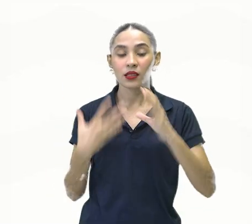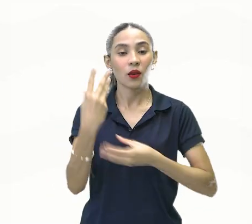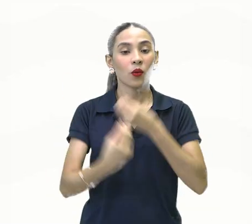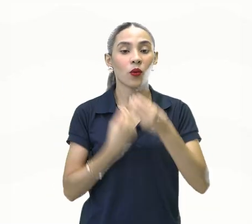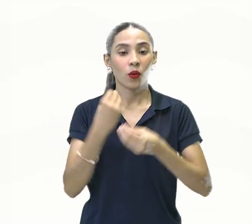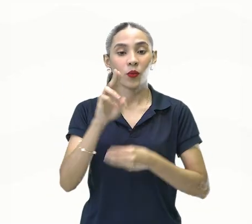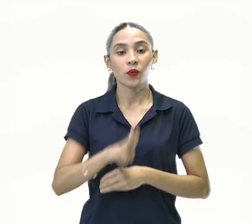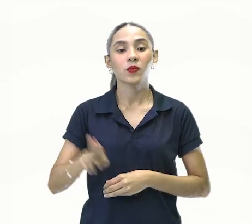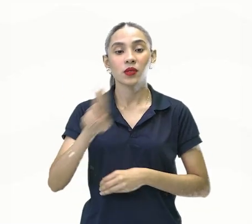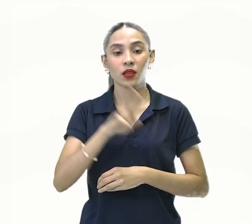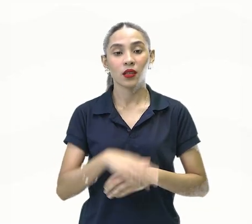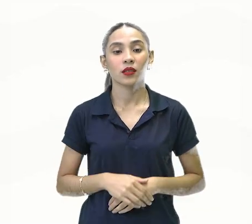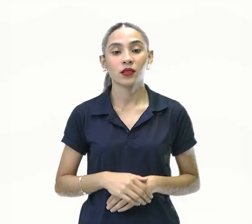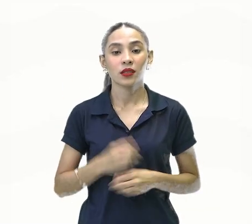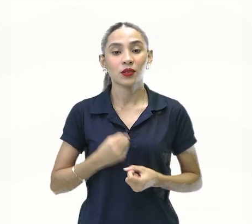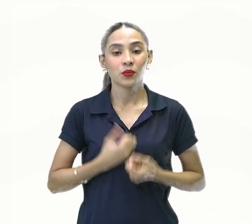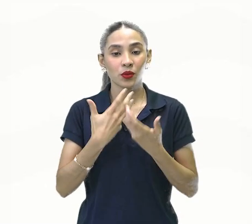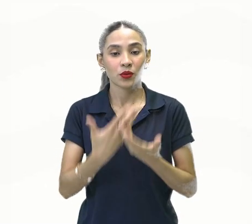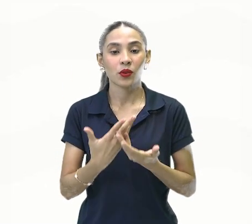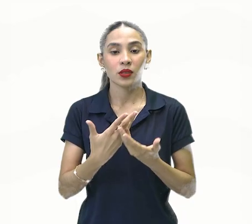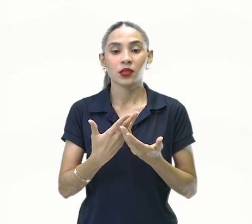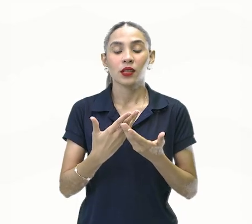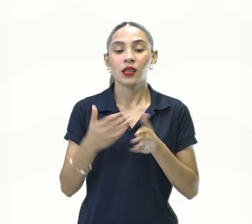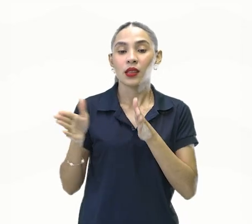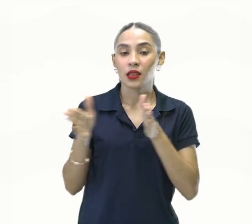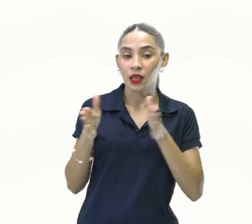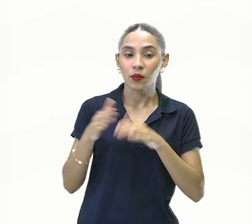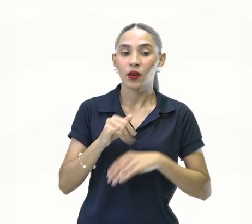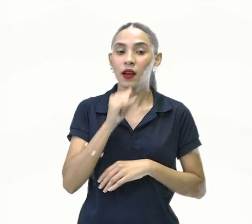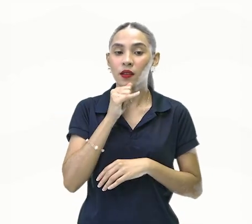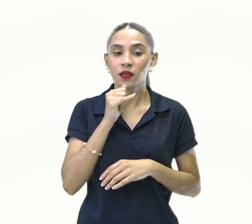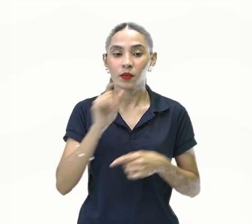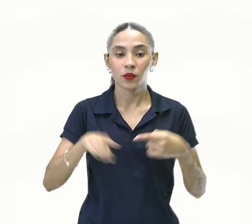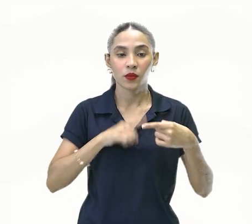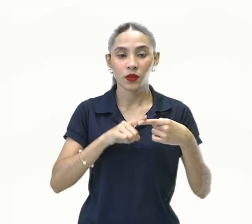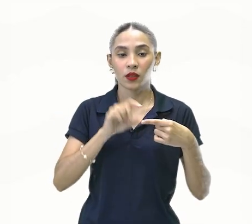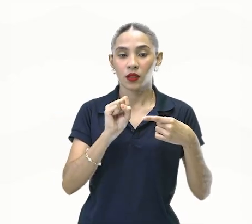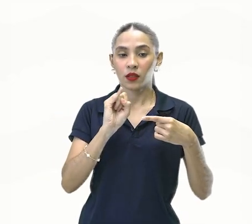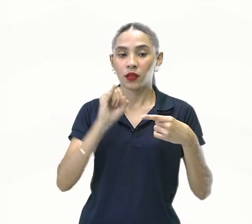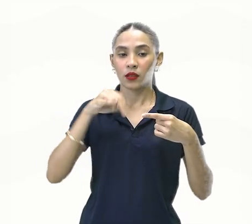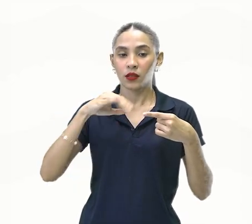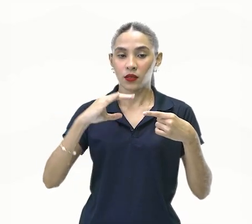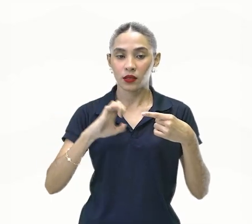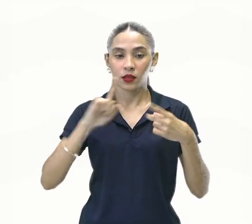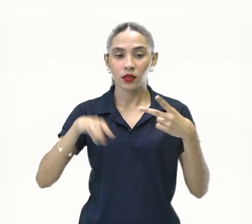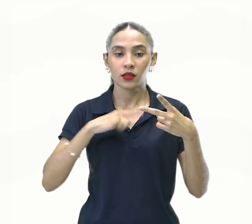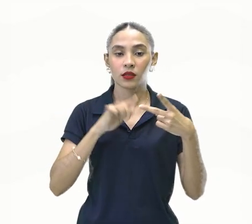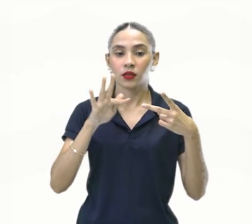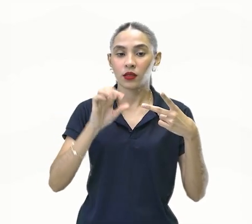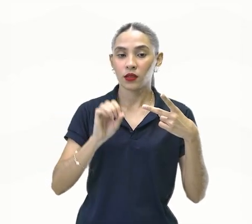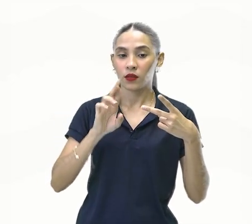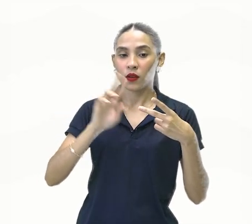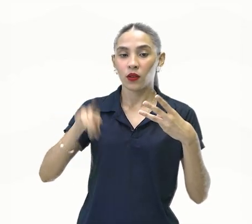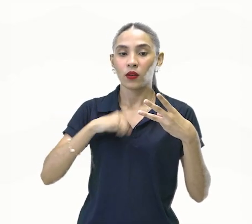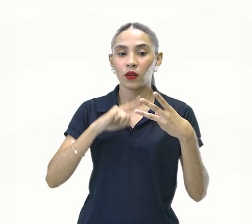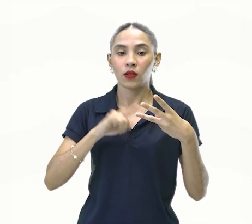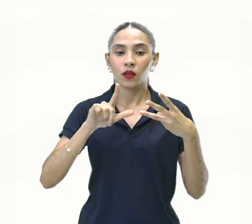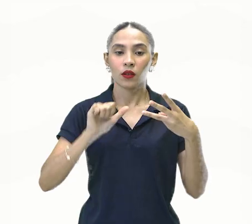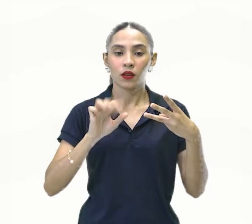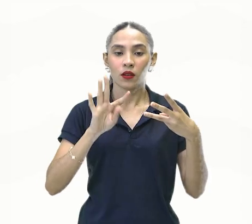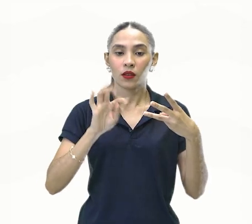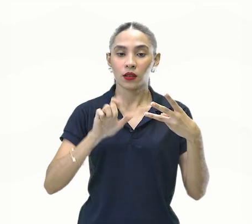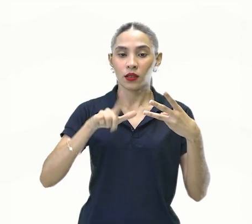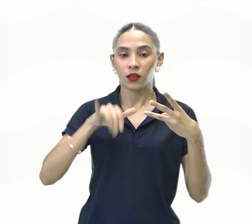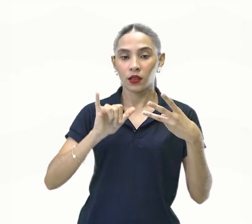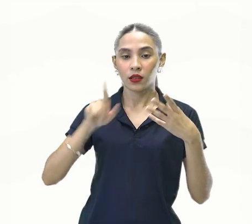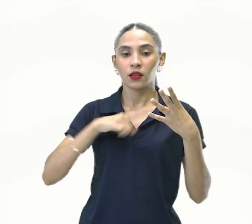usar, com expressões de tempo como since, for, lately, recently, all day, this